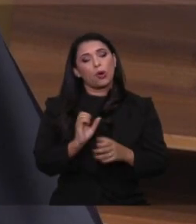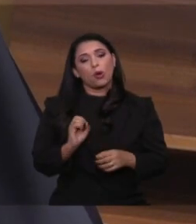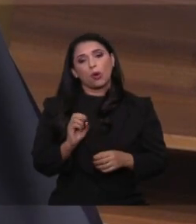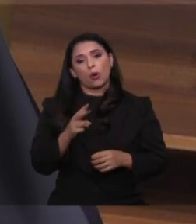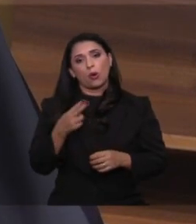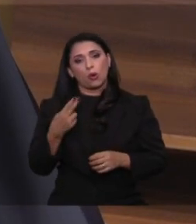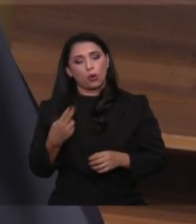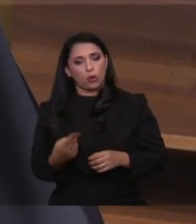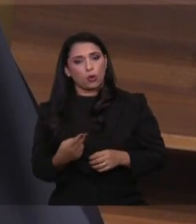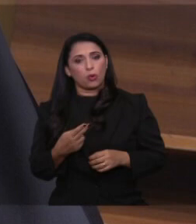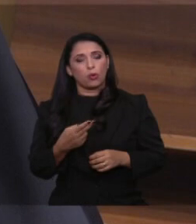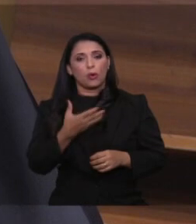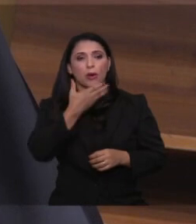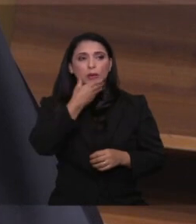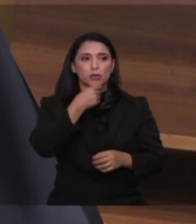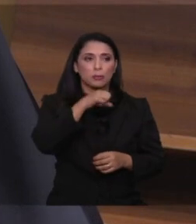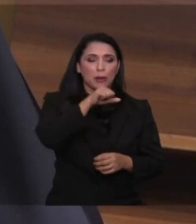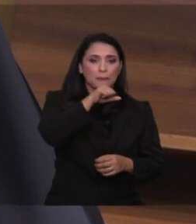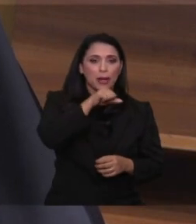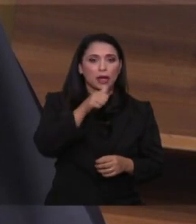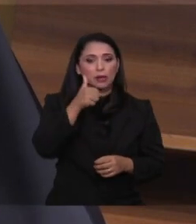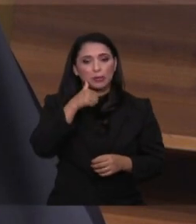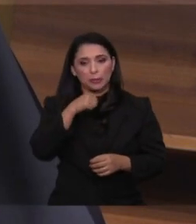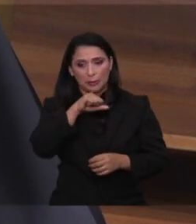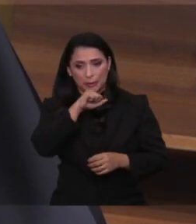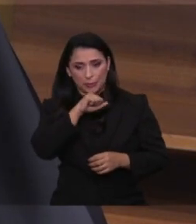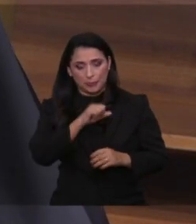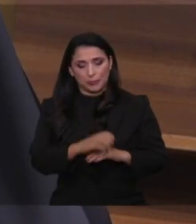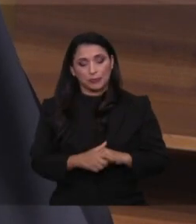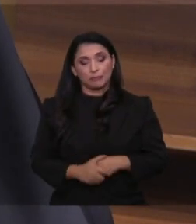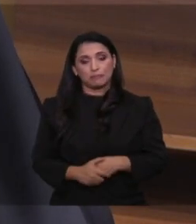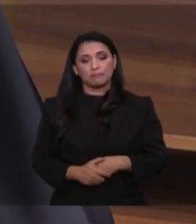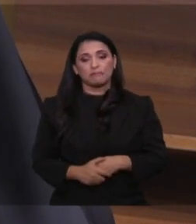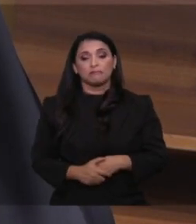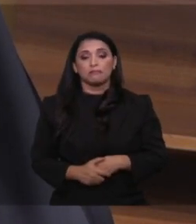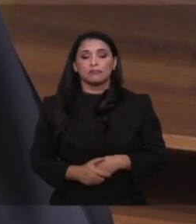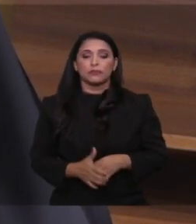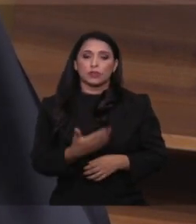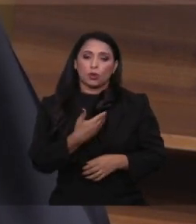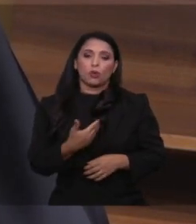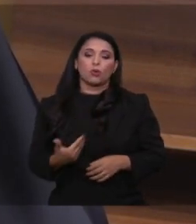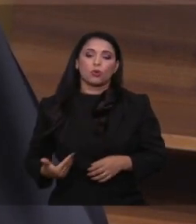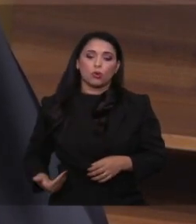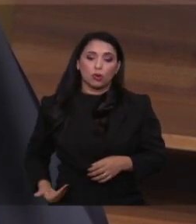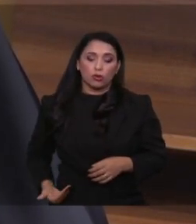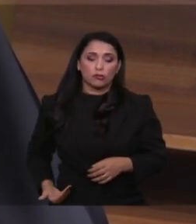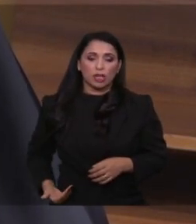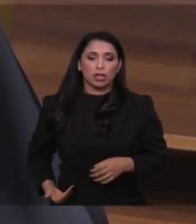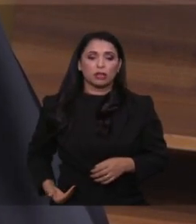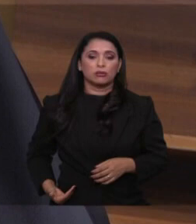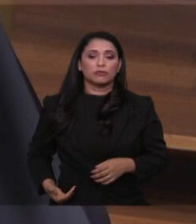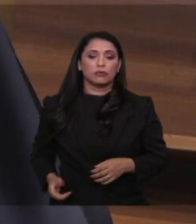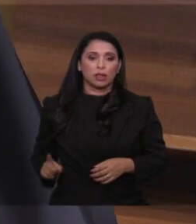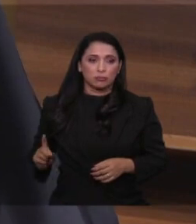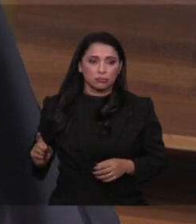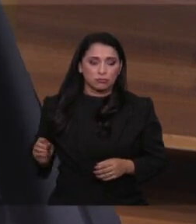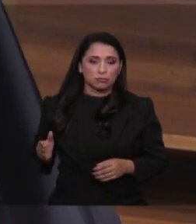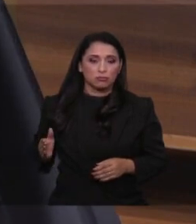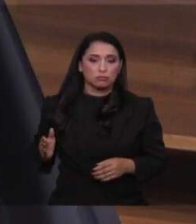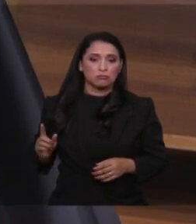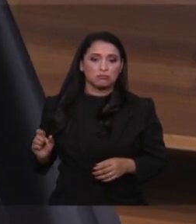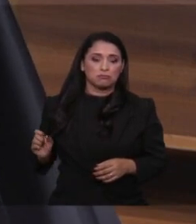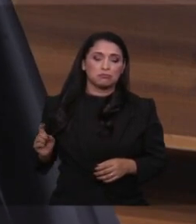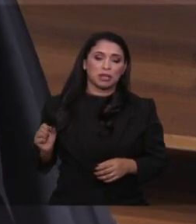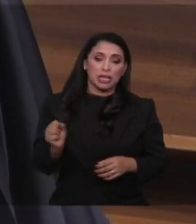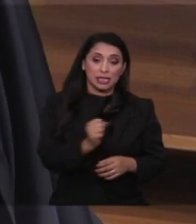de paternidade e maternidade. Então, o Estado estará sempre presente para não